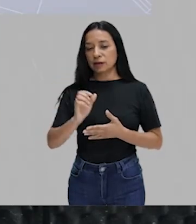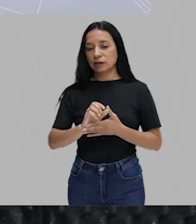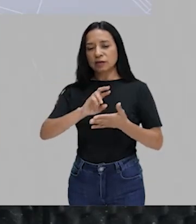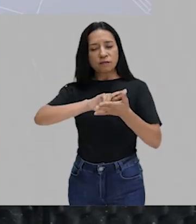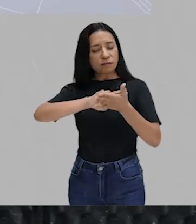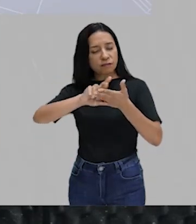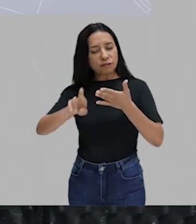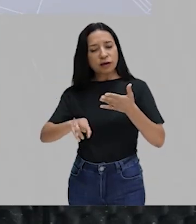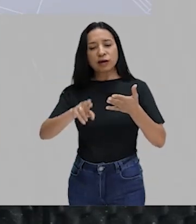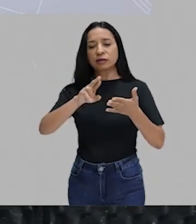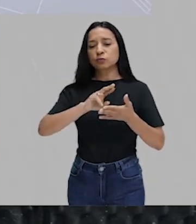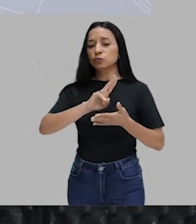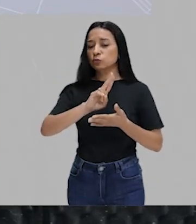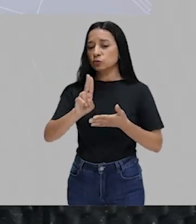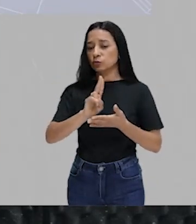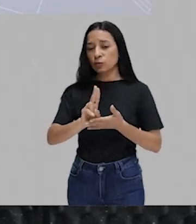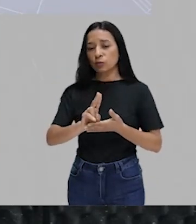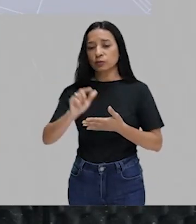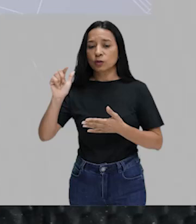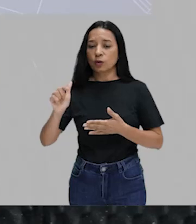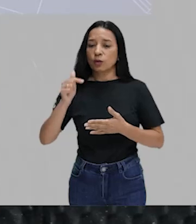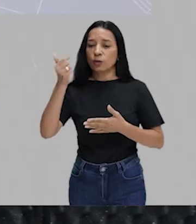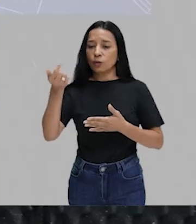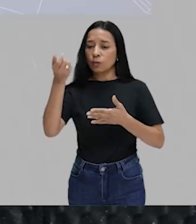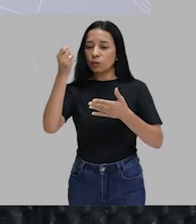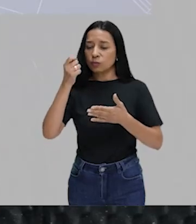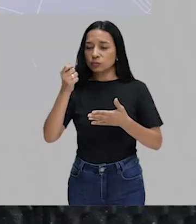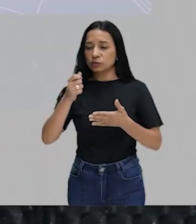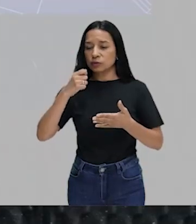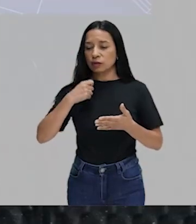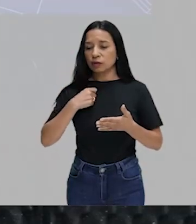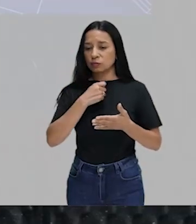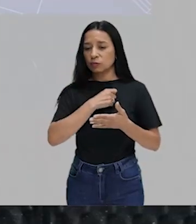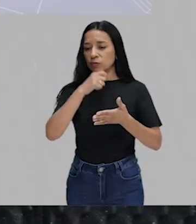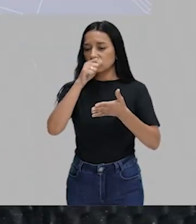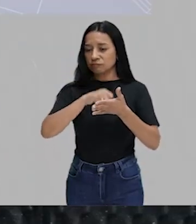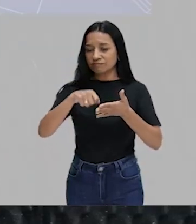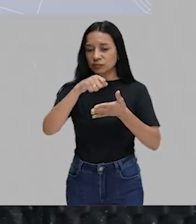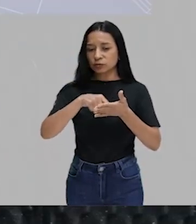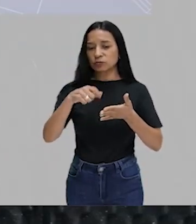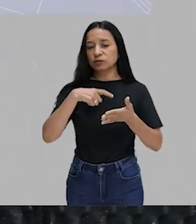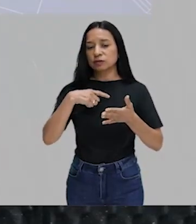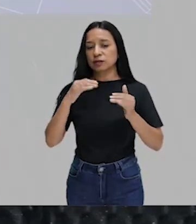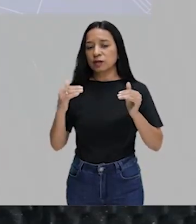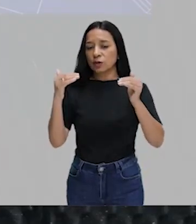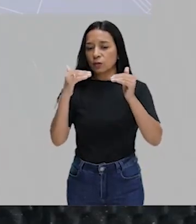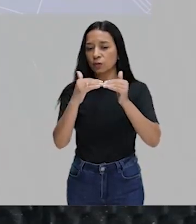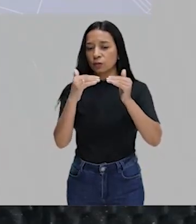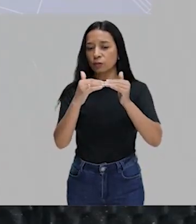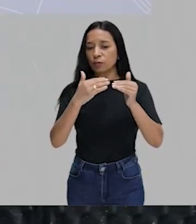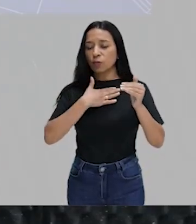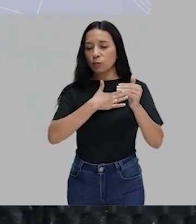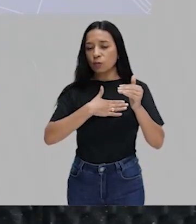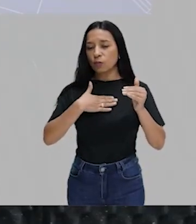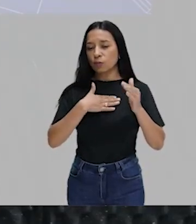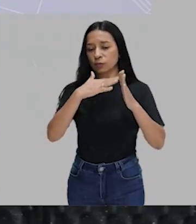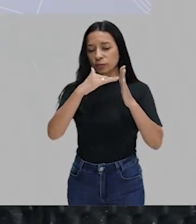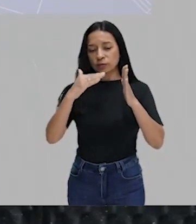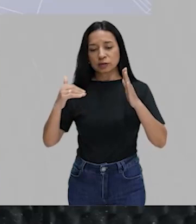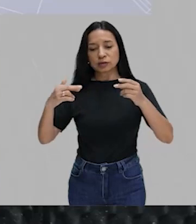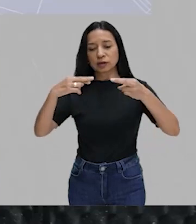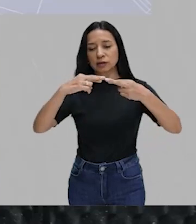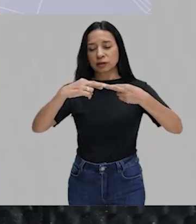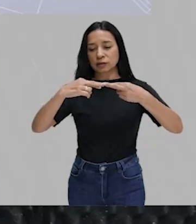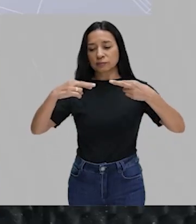Dias, Raimundo Correia e outros escritores que tinham em comum o gosto pela estética das